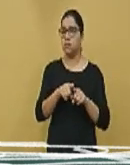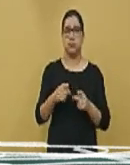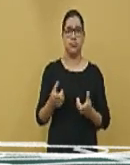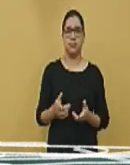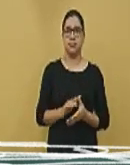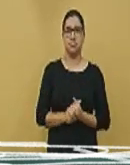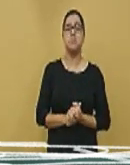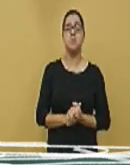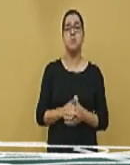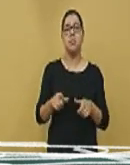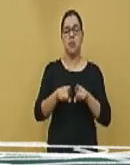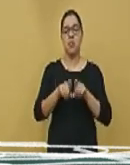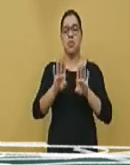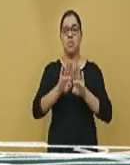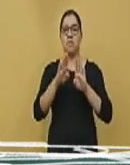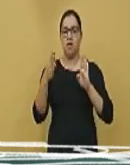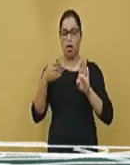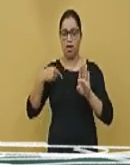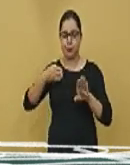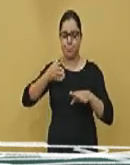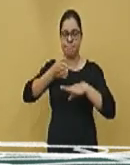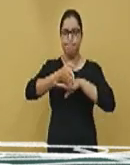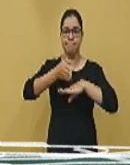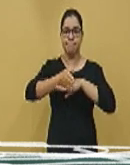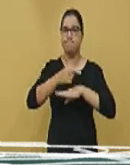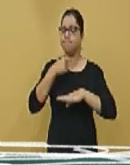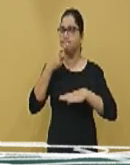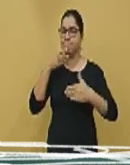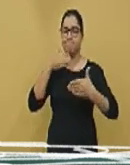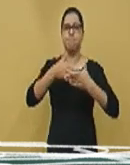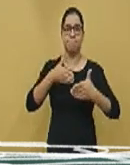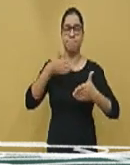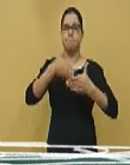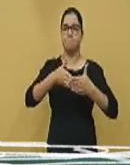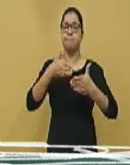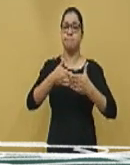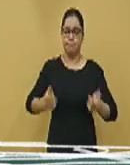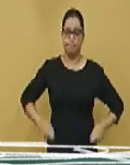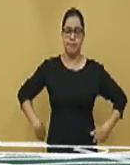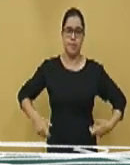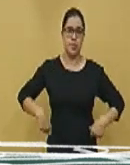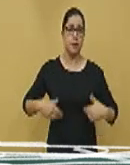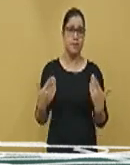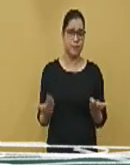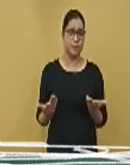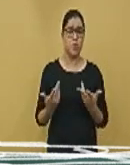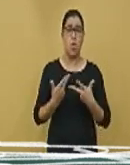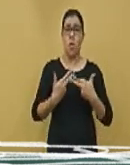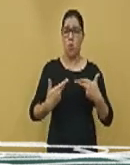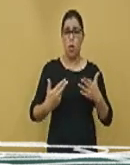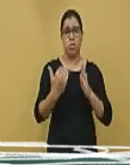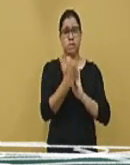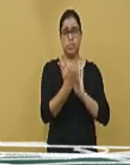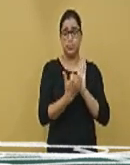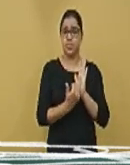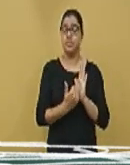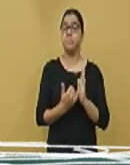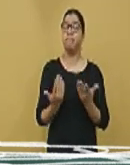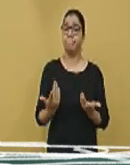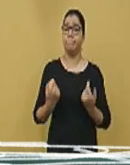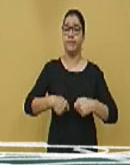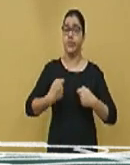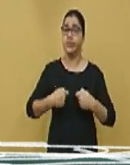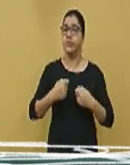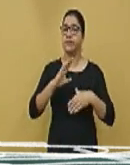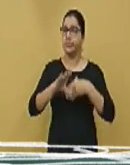que impede o cadeirante de entrar em qualquer ambiente. Enfim, né? São várias questões que podem ser levantadas aqui. No caso